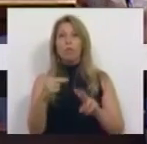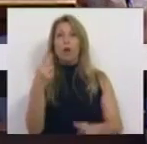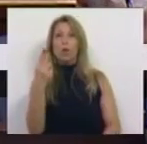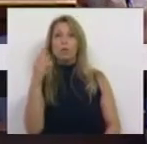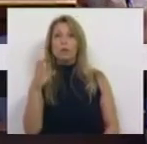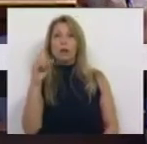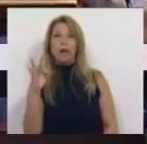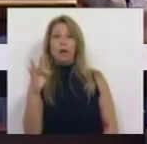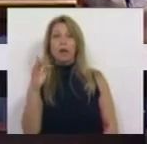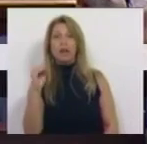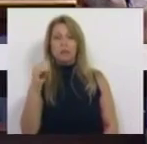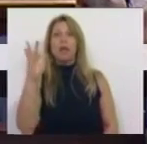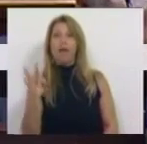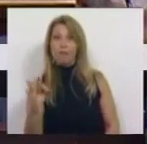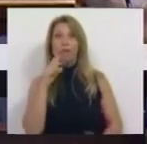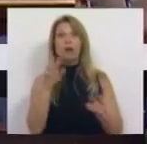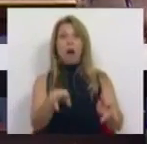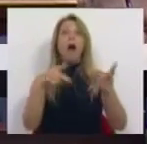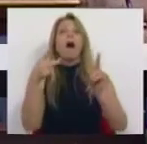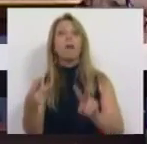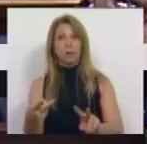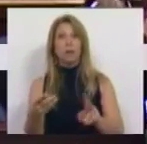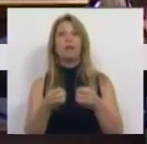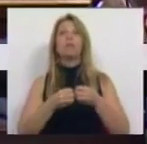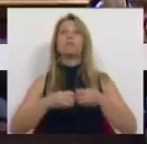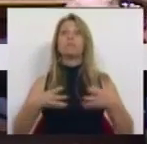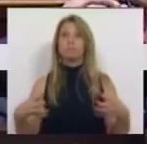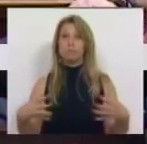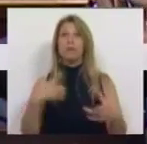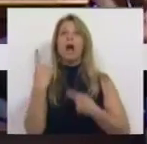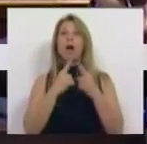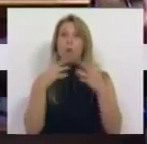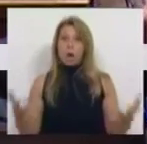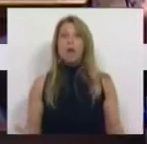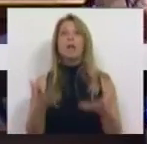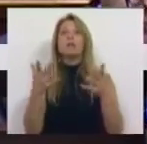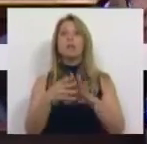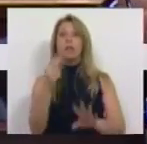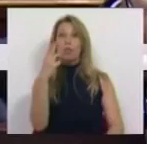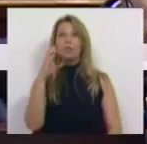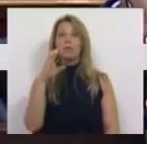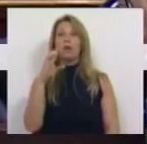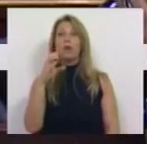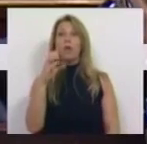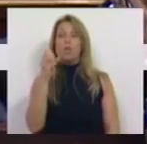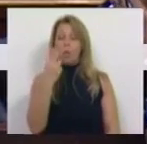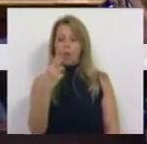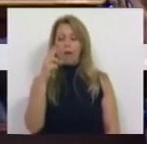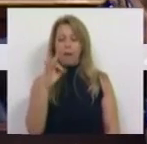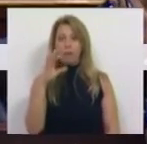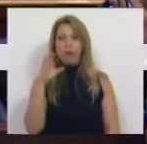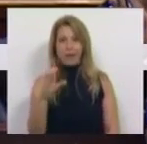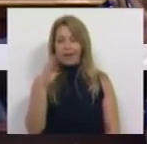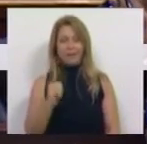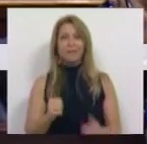USFs, ou que, em alternativa, se alarguem alguns dos incentivos das USFs às unidades que ainda funcionam nos